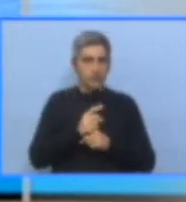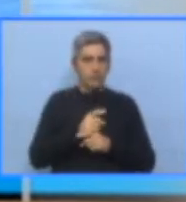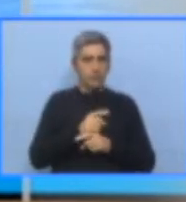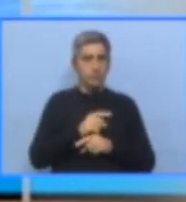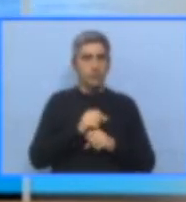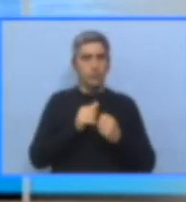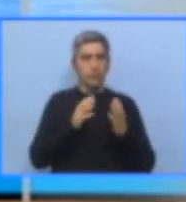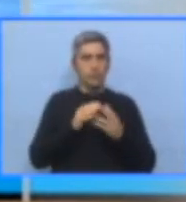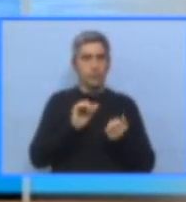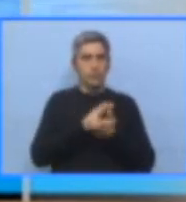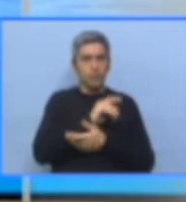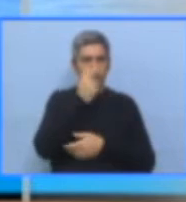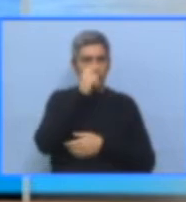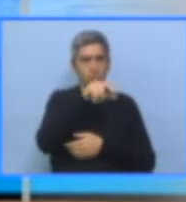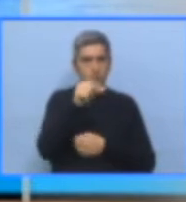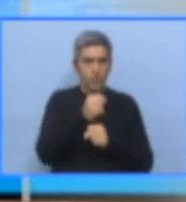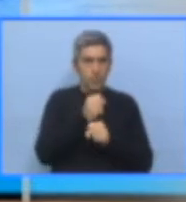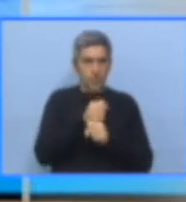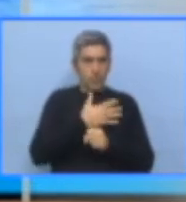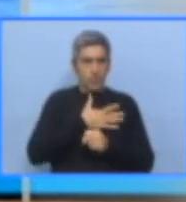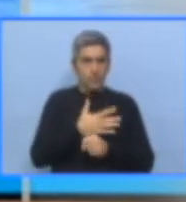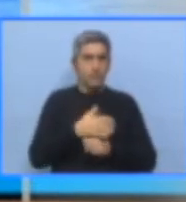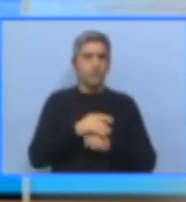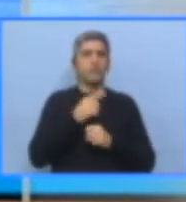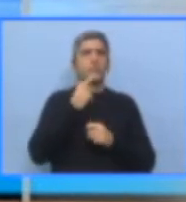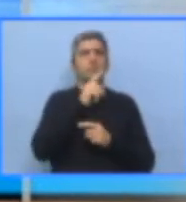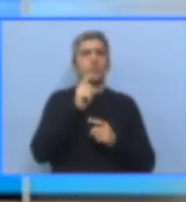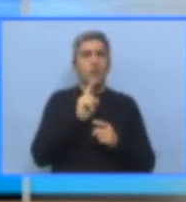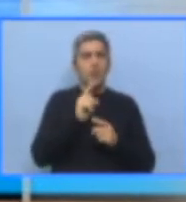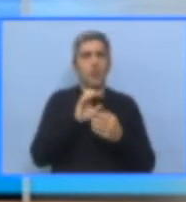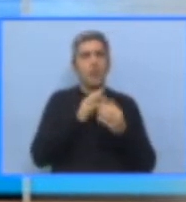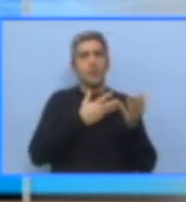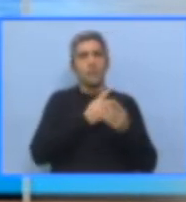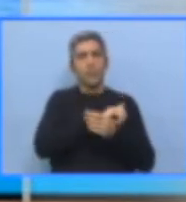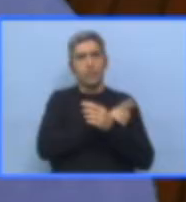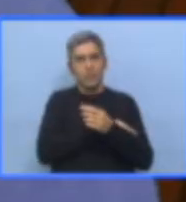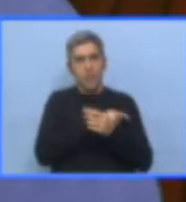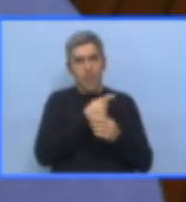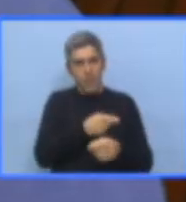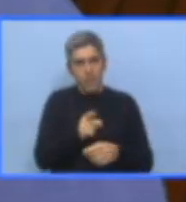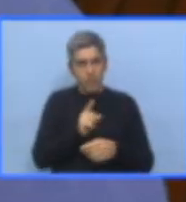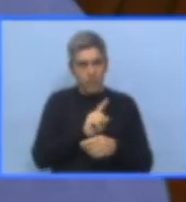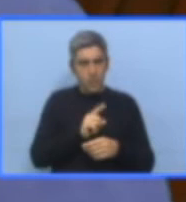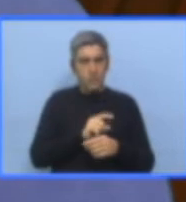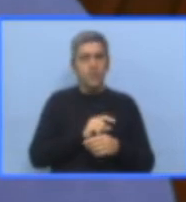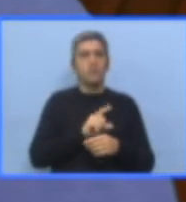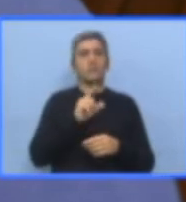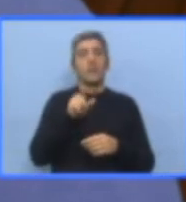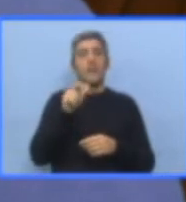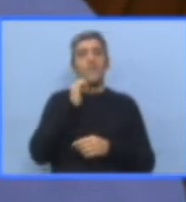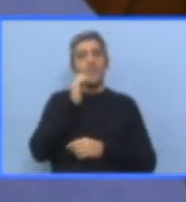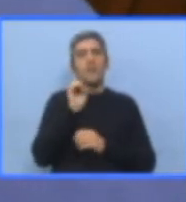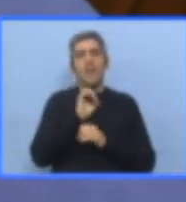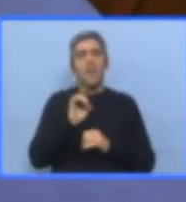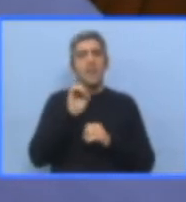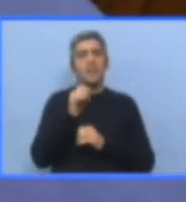a todos os jornalistas, que são as questões da relação com o poder. Naquele filme